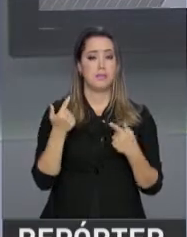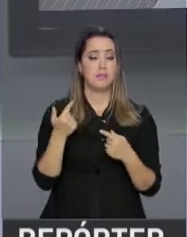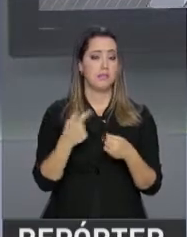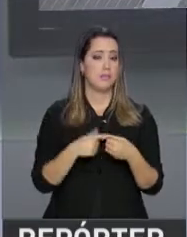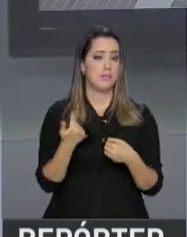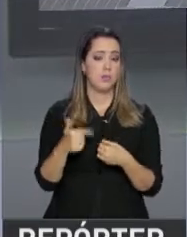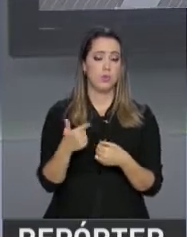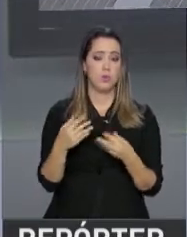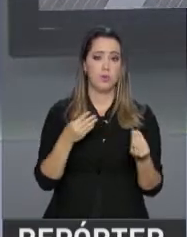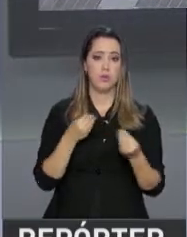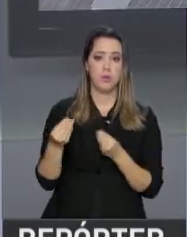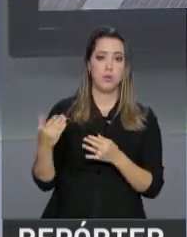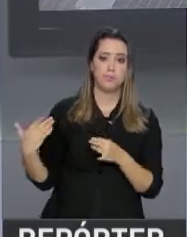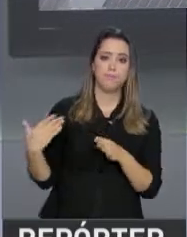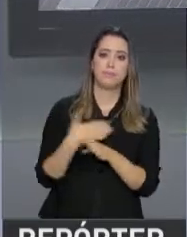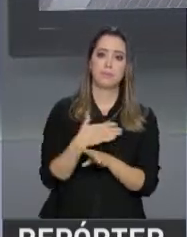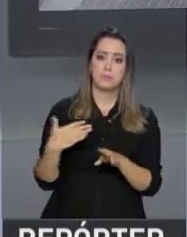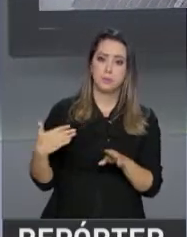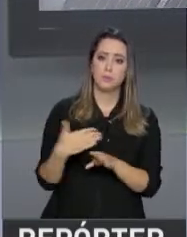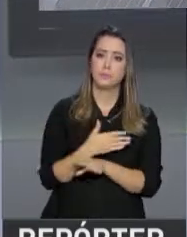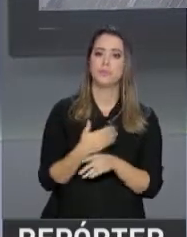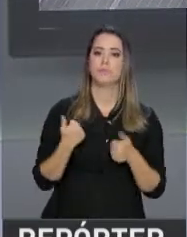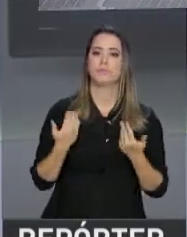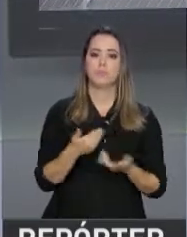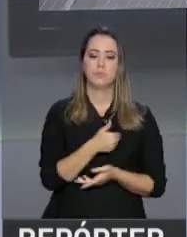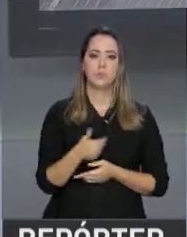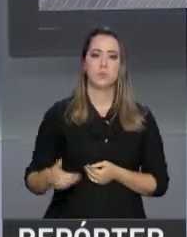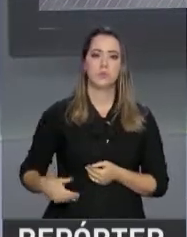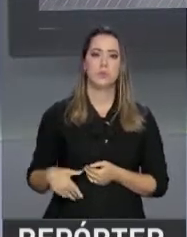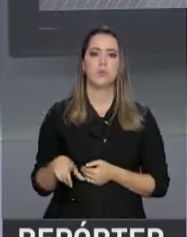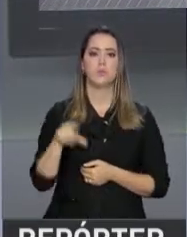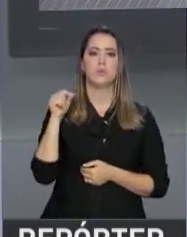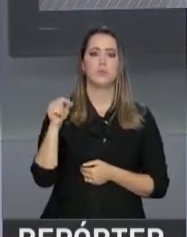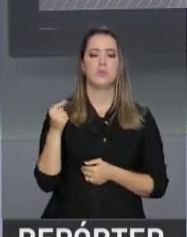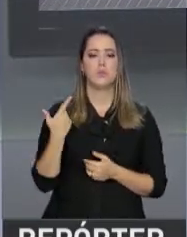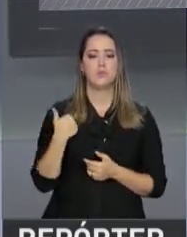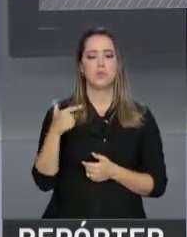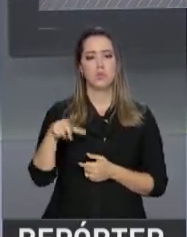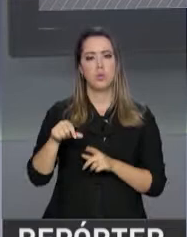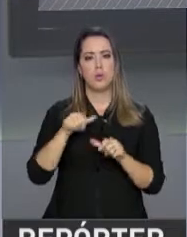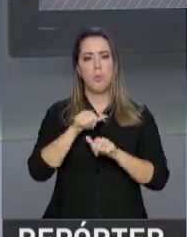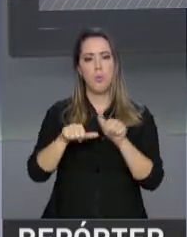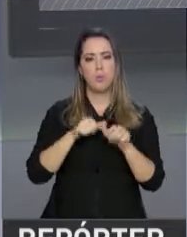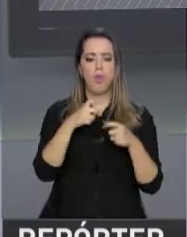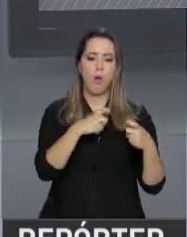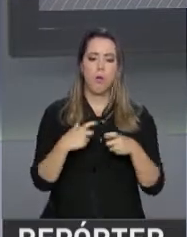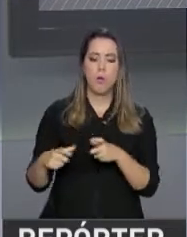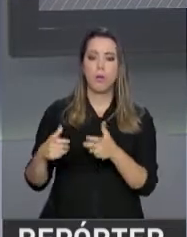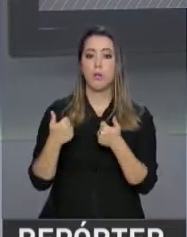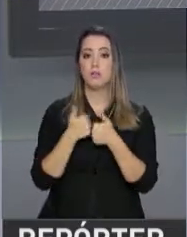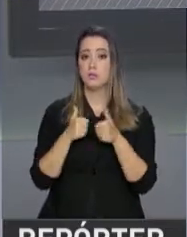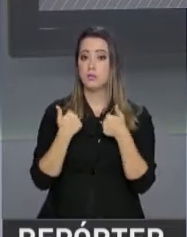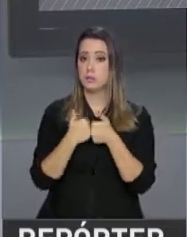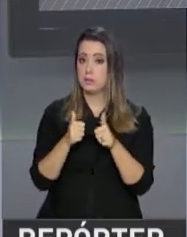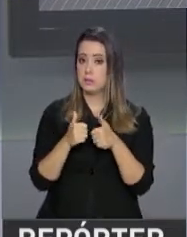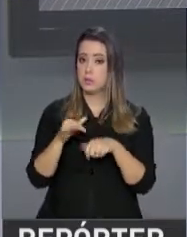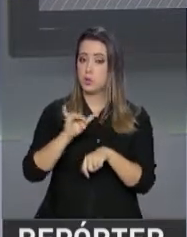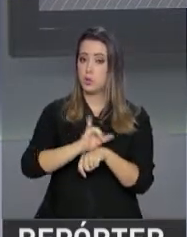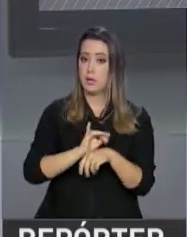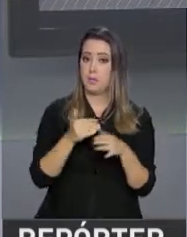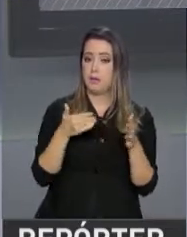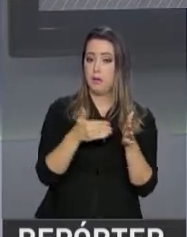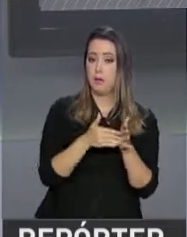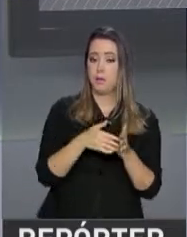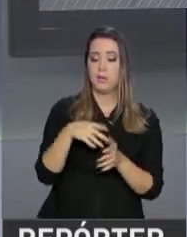estrutura para receber essa quantidade de pessoas o governo decidiu pela interiorização o transporte entre boa vista e